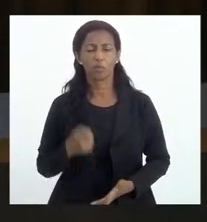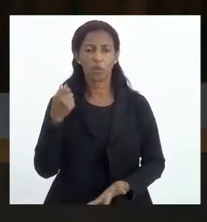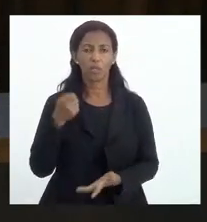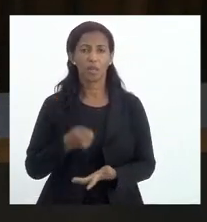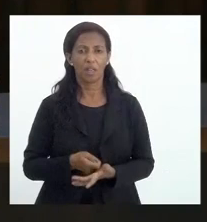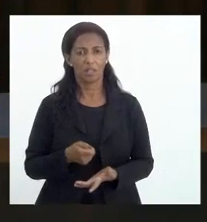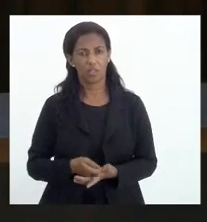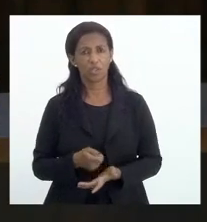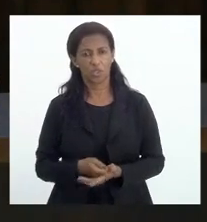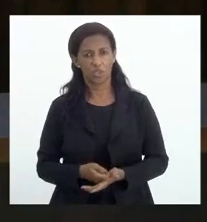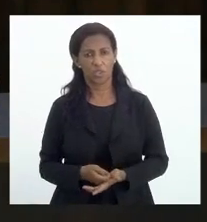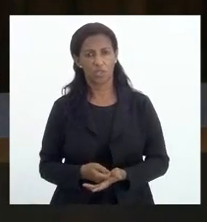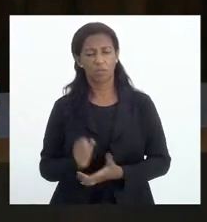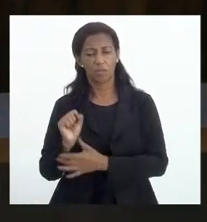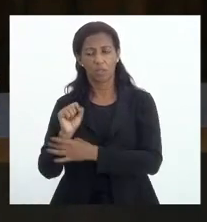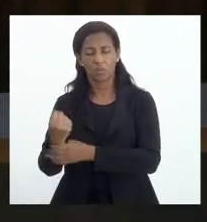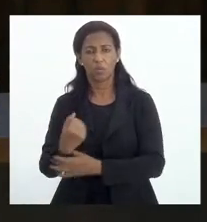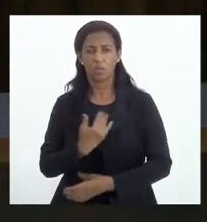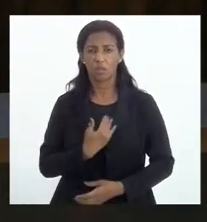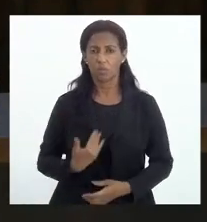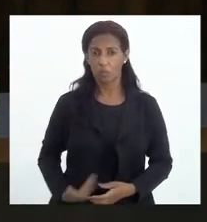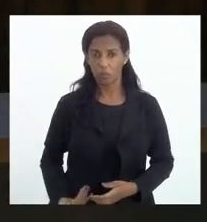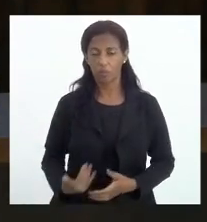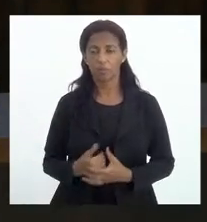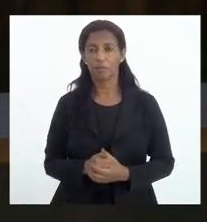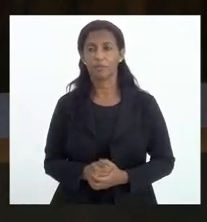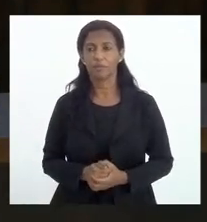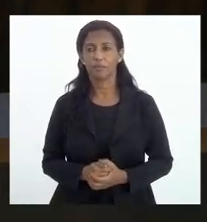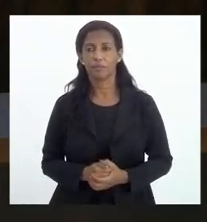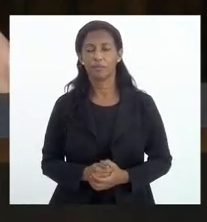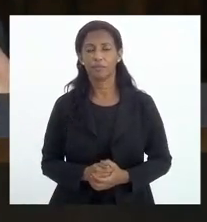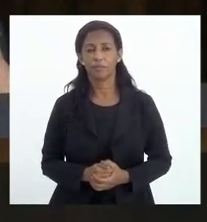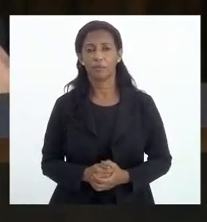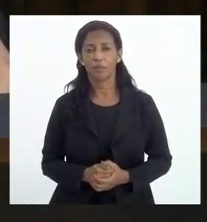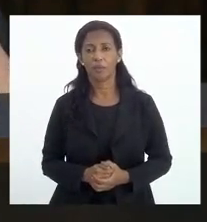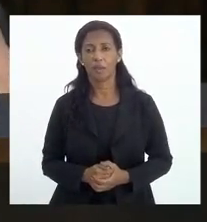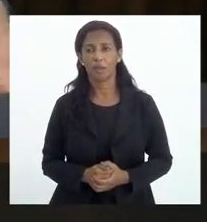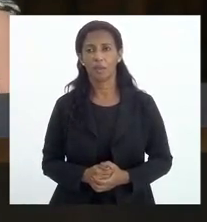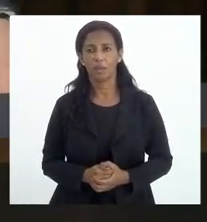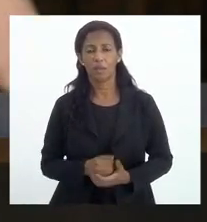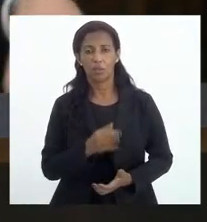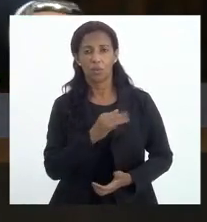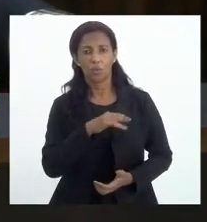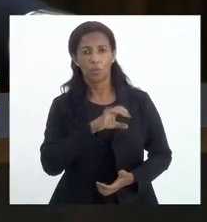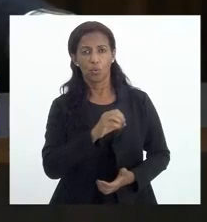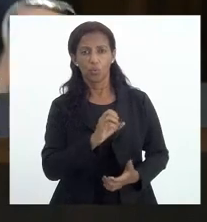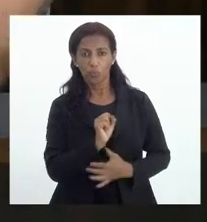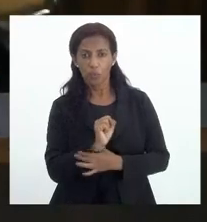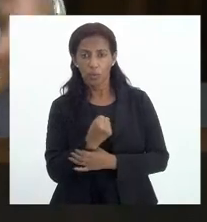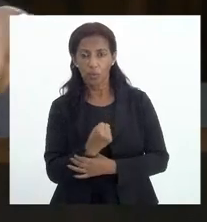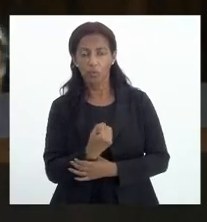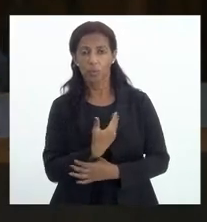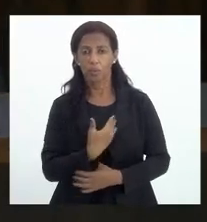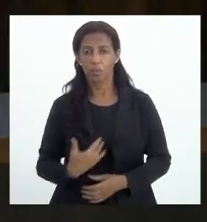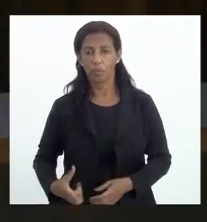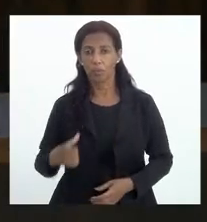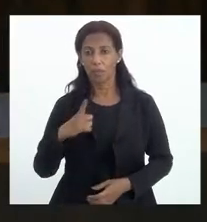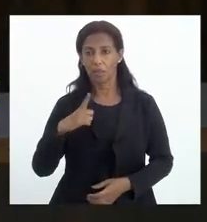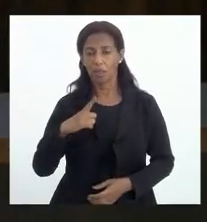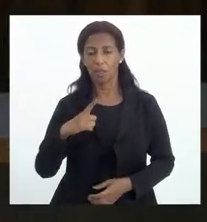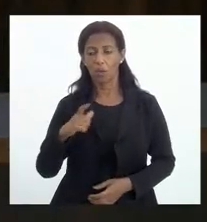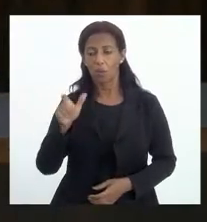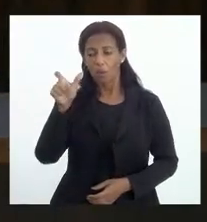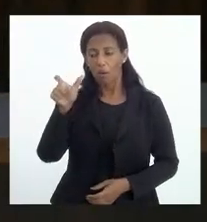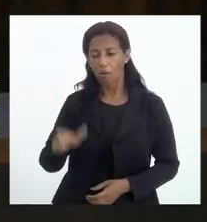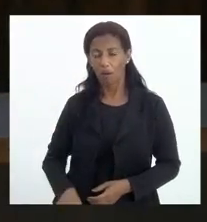garantir a efetividade para a segurança pública, haja vista que, salvo melhor juízo, nos fundos setoriais da segurança pública, tem inclusive um caráter